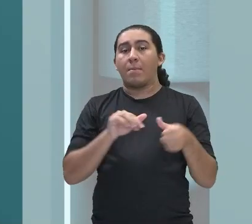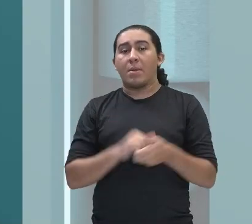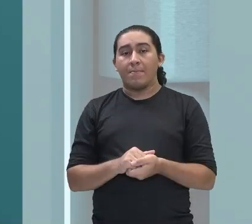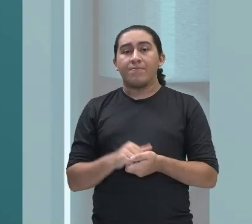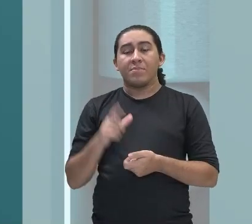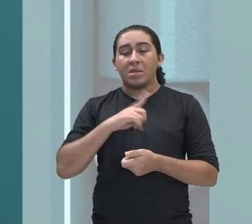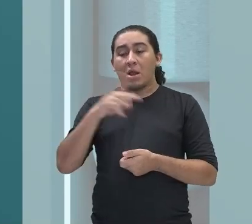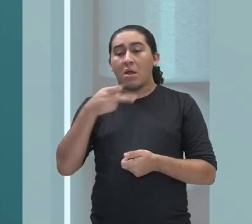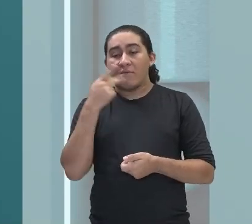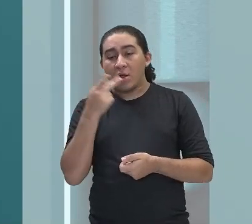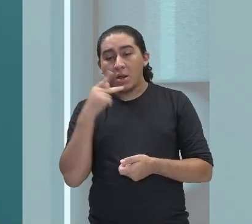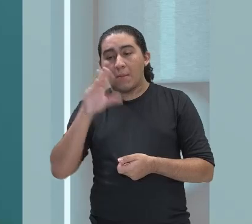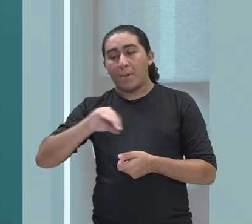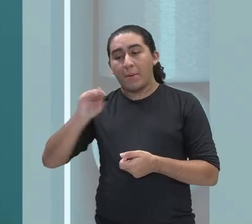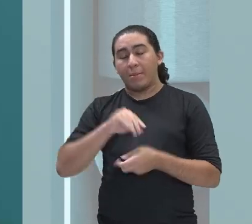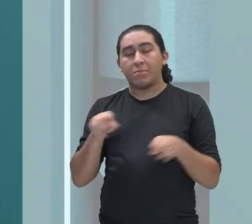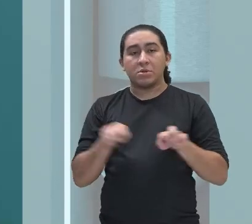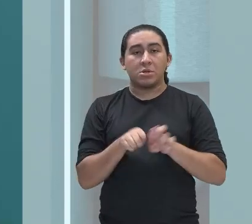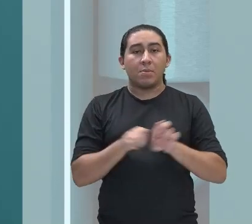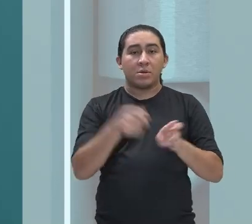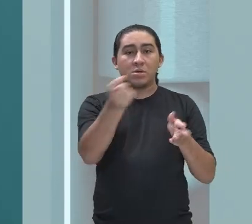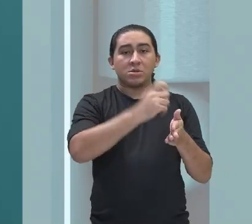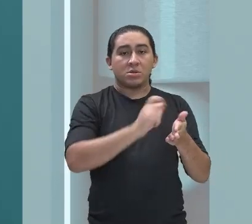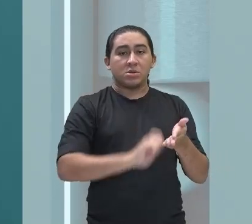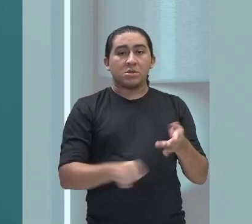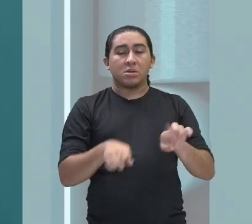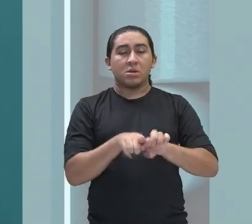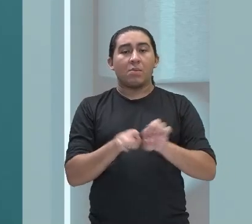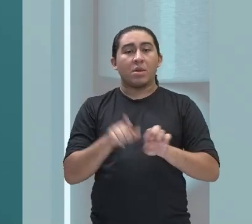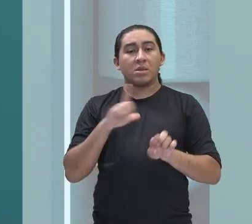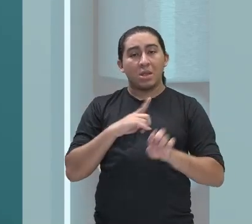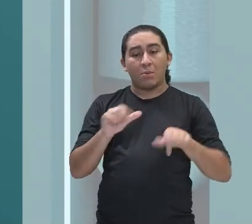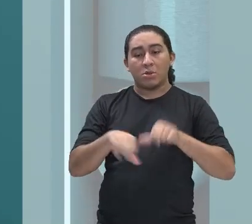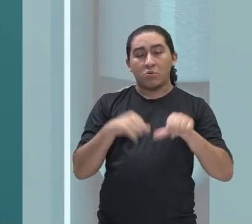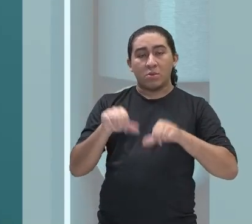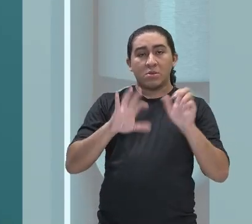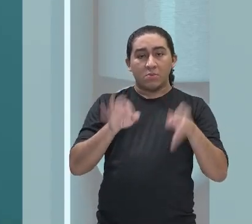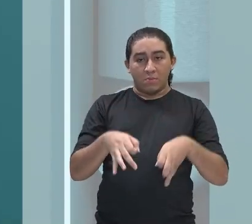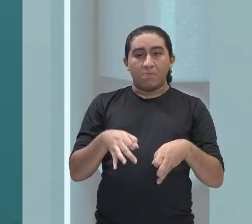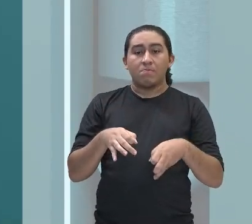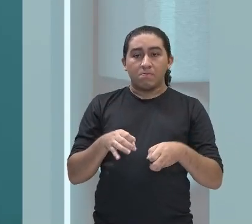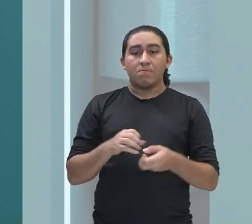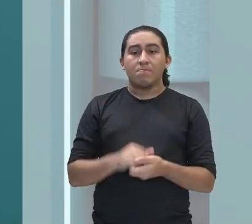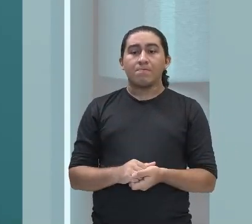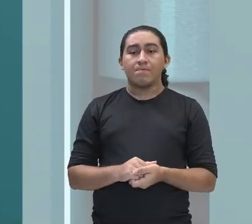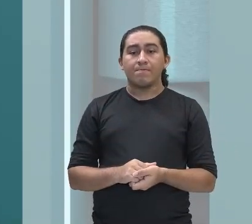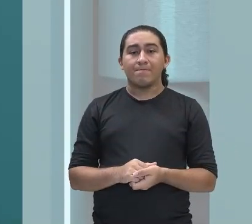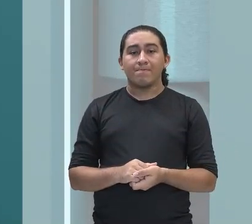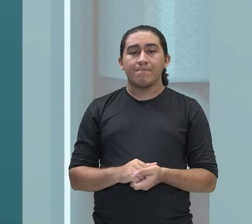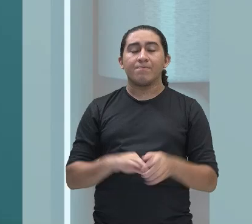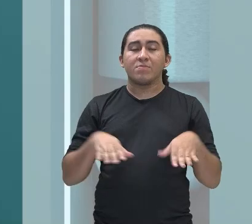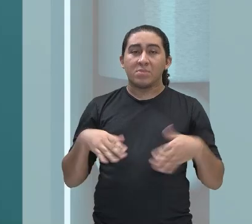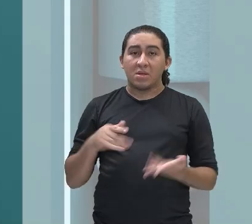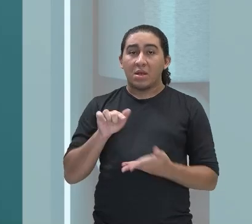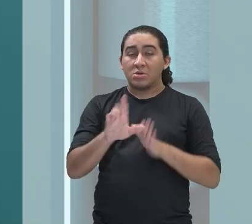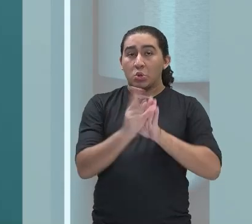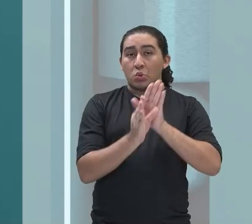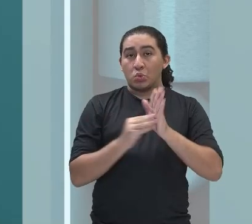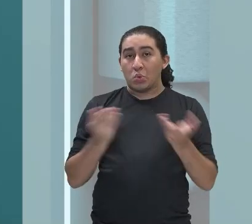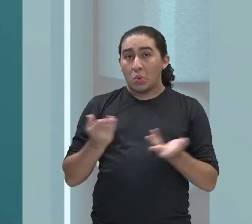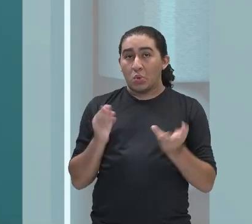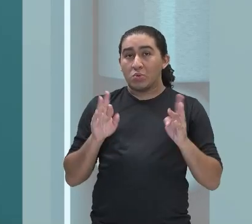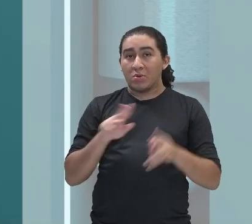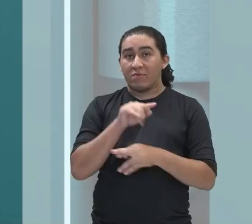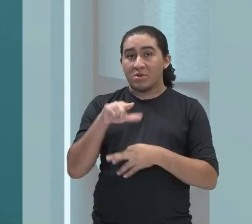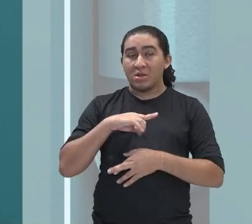na pronúncia ou na escrita, há uma alteração entre elas. Então é isso aí, espero que vocês